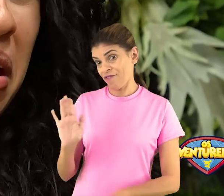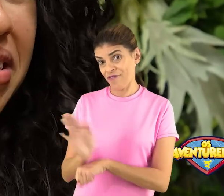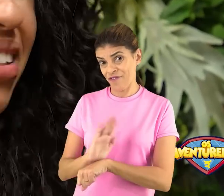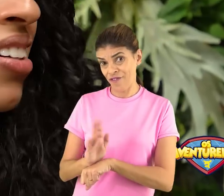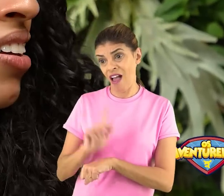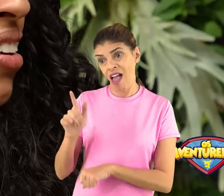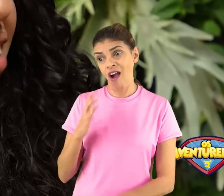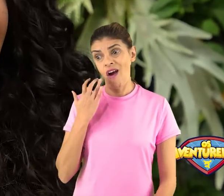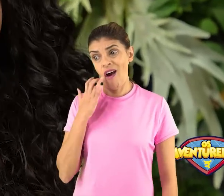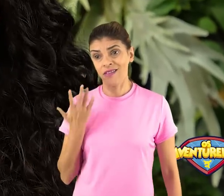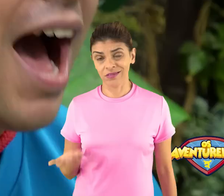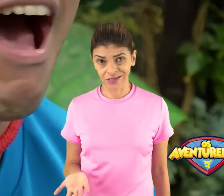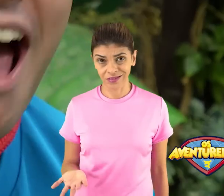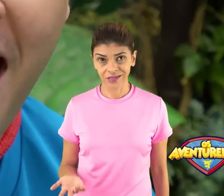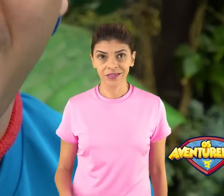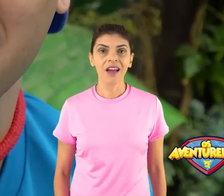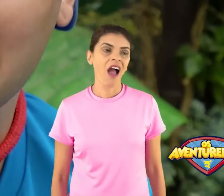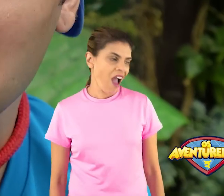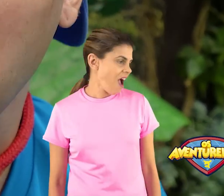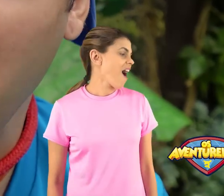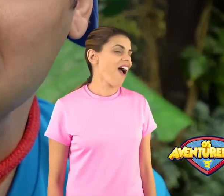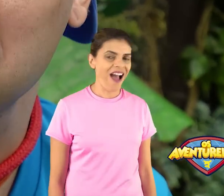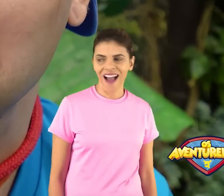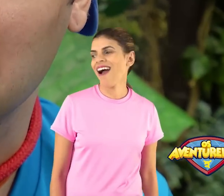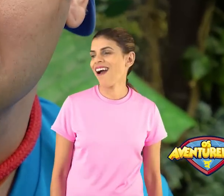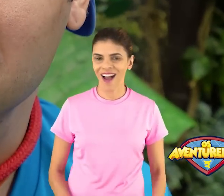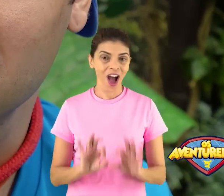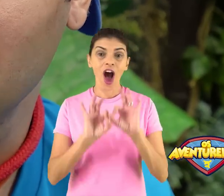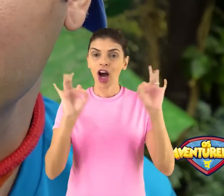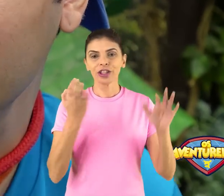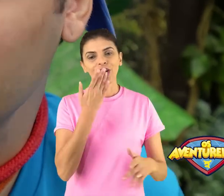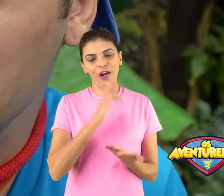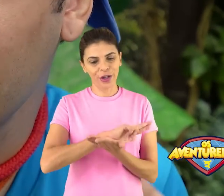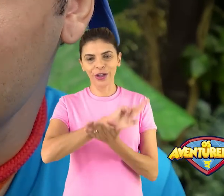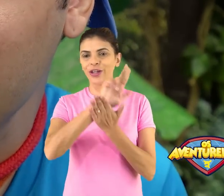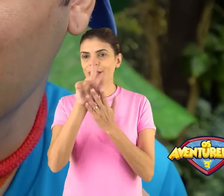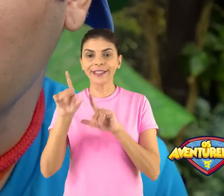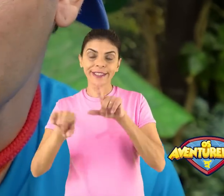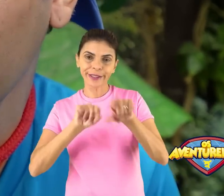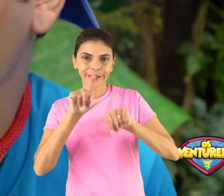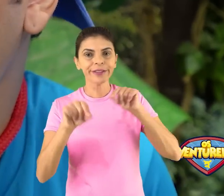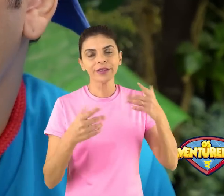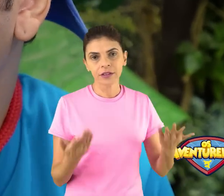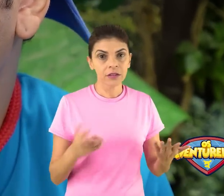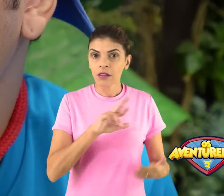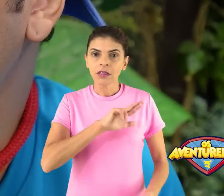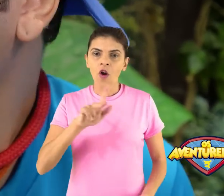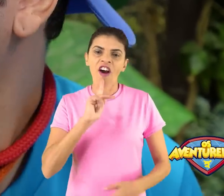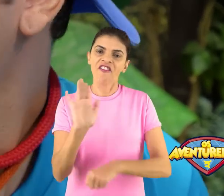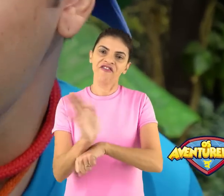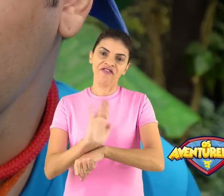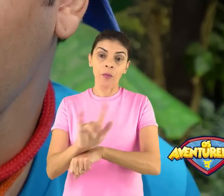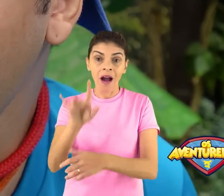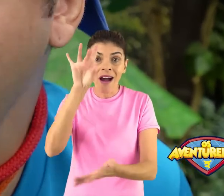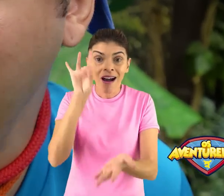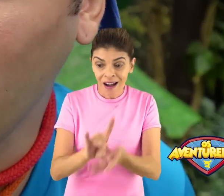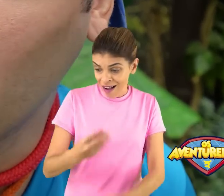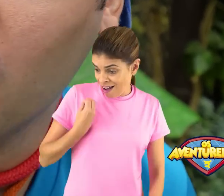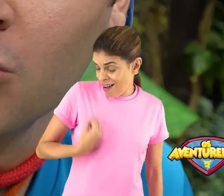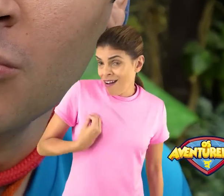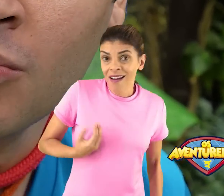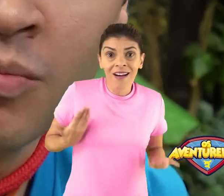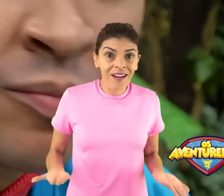vi era a rosa Ah Que ótimo Vocês estão esquecendo que isso aqui não é nenhum filme É vida